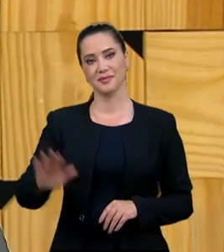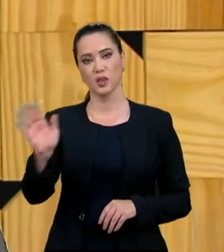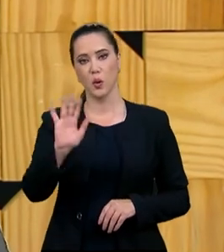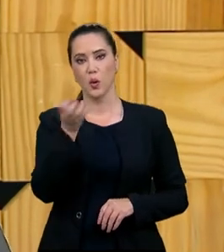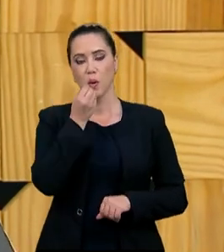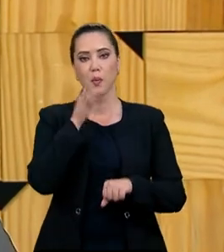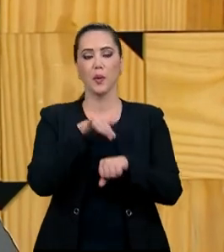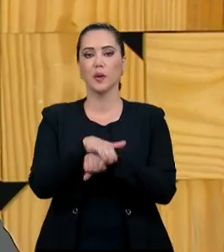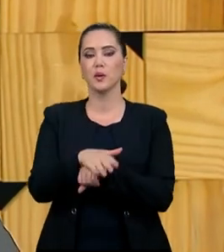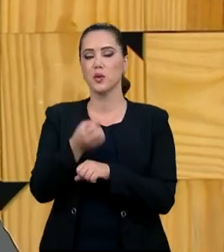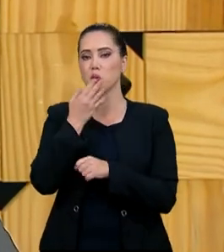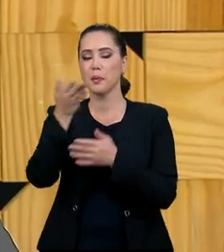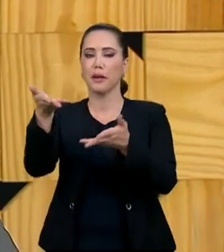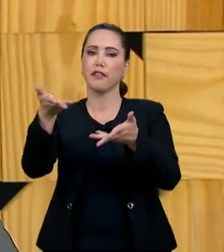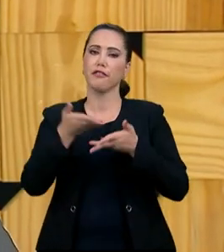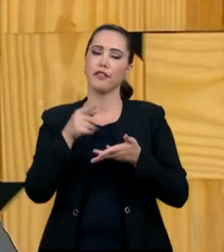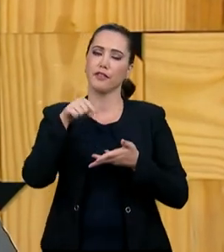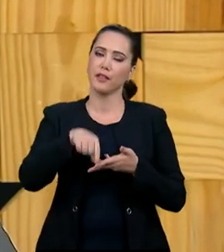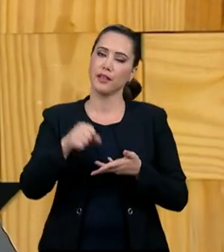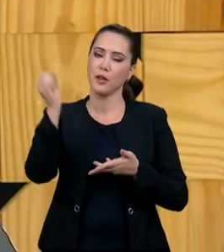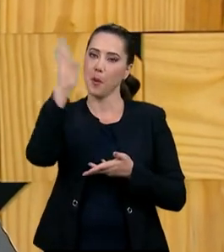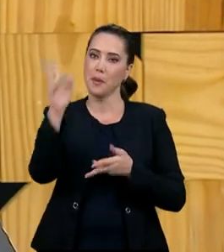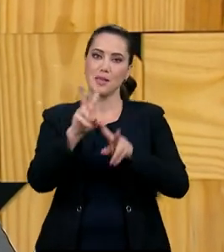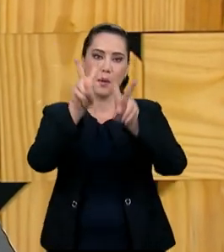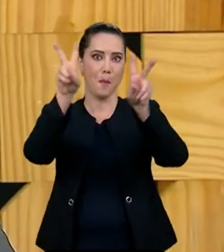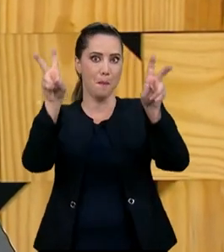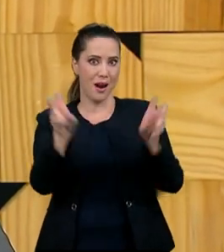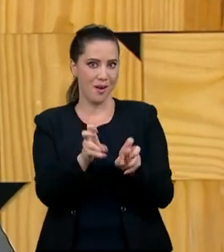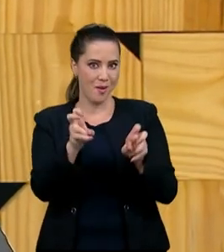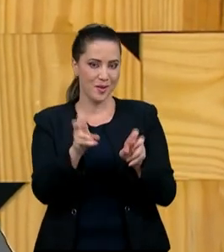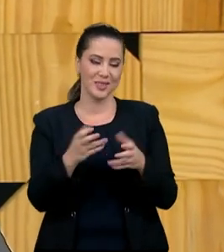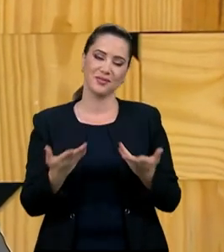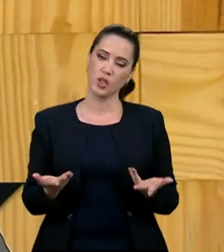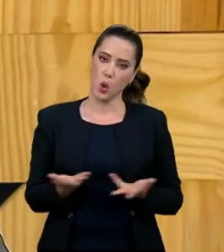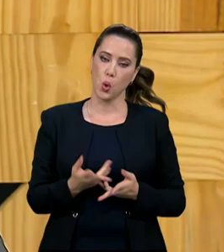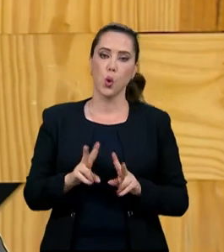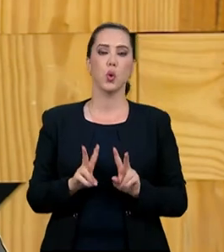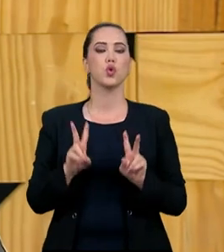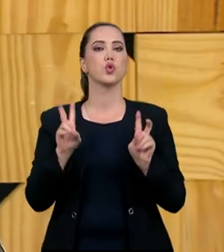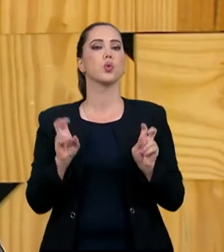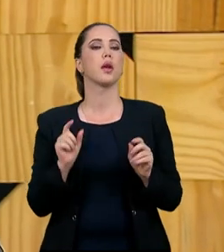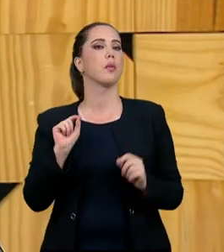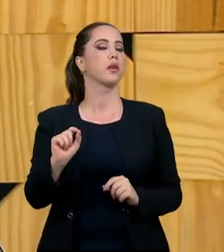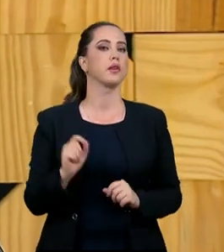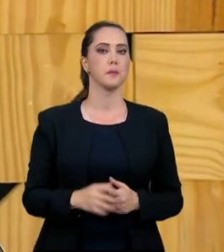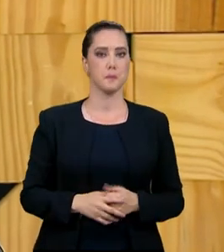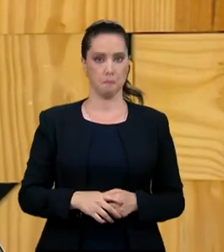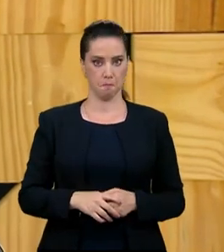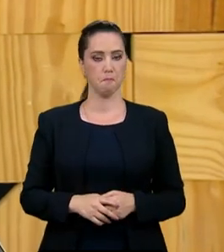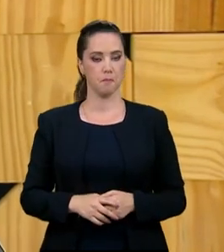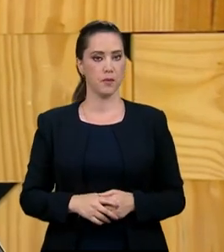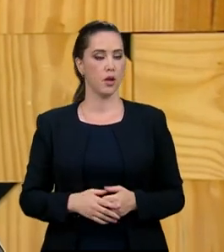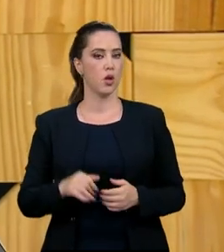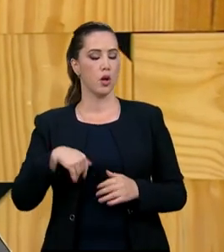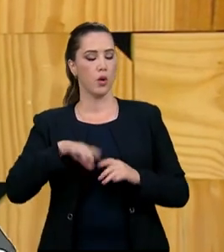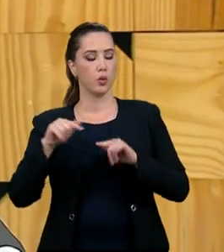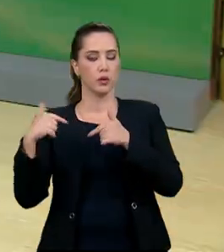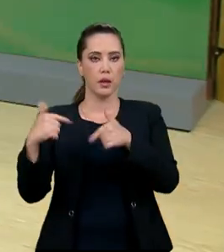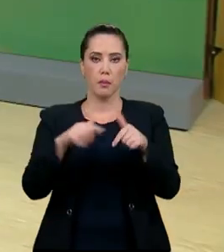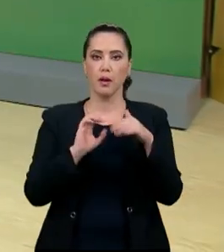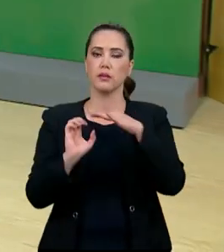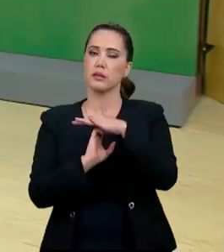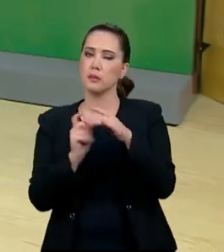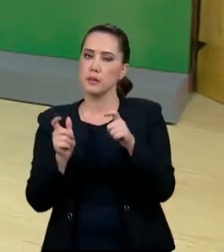Olá, boa noite. Seja bem-vindo ao Brasil em Pauta. O tema de hoje é o papel das micro e pequenas empresas no